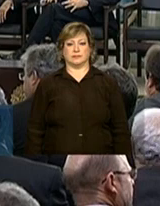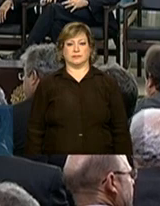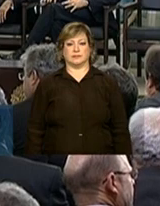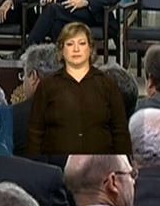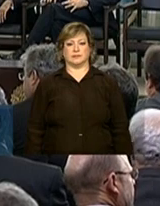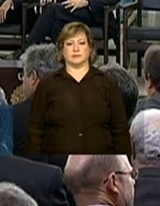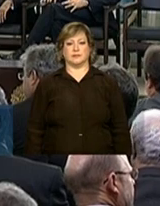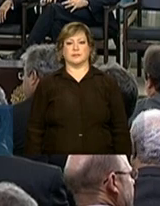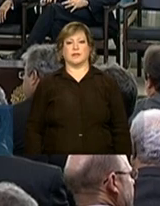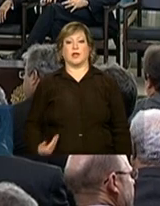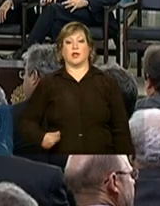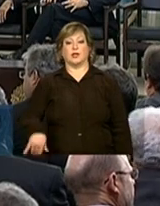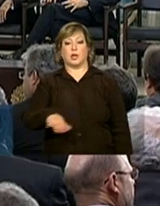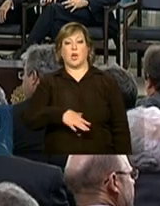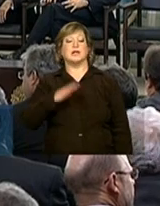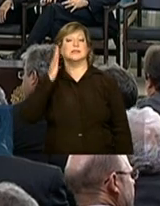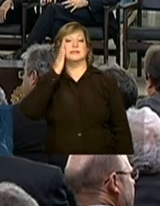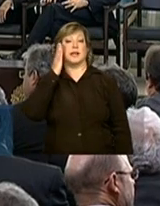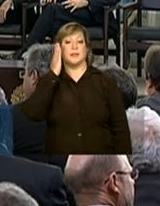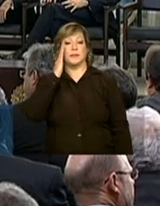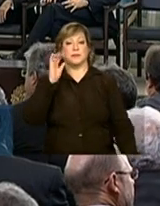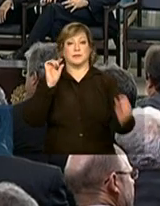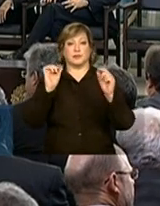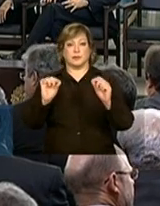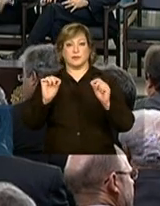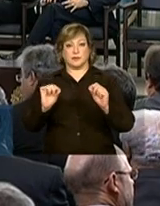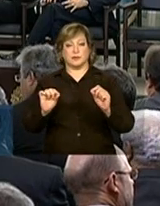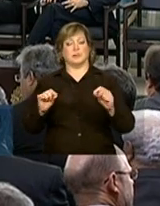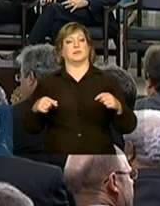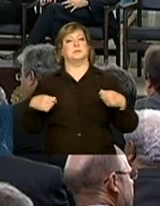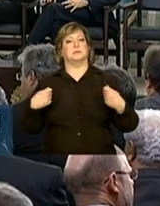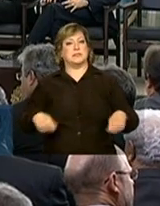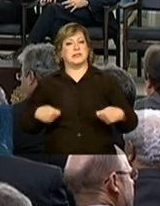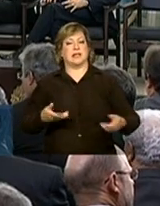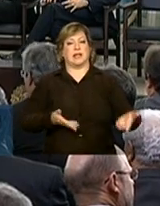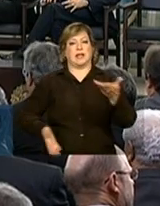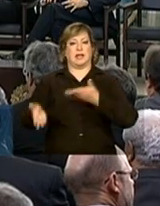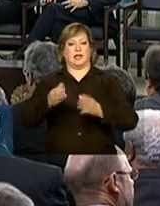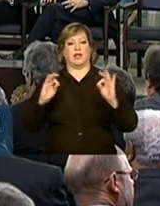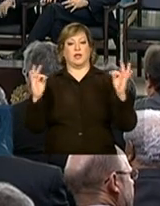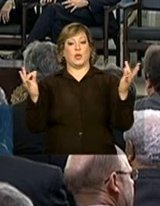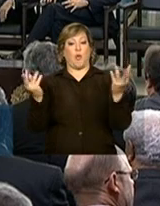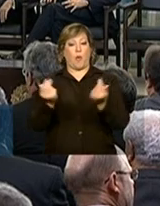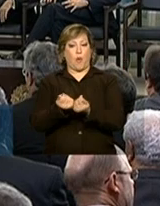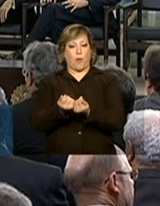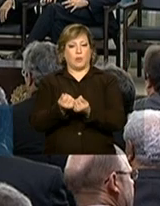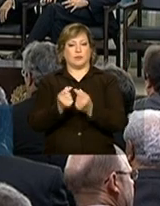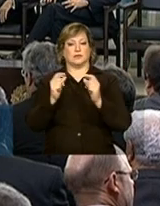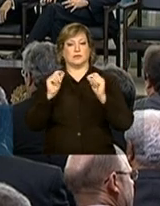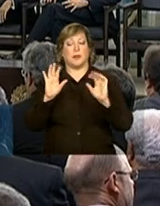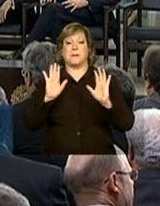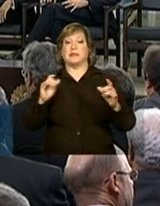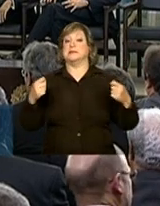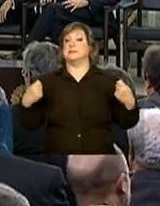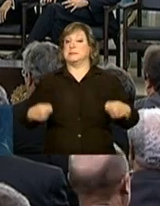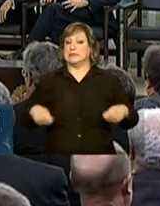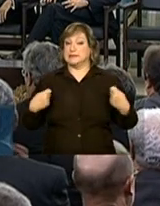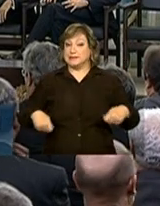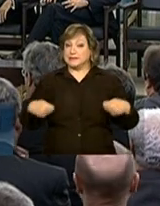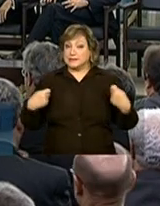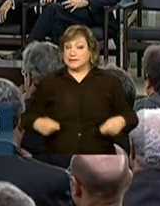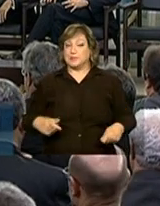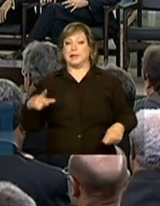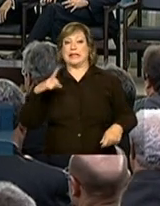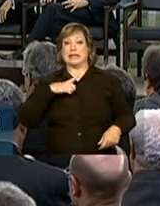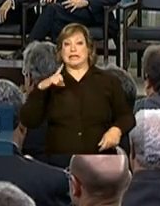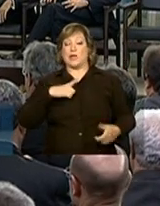Nós sabemos que devemos atender a todos os brasileiros, mas devemos